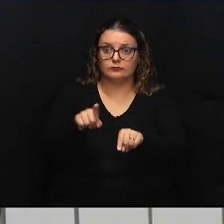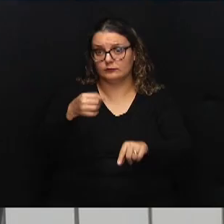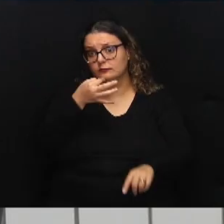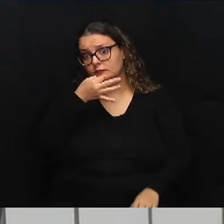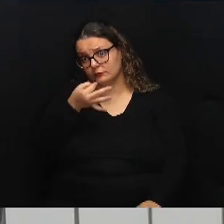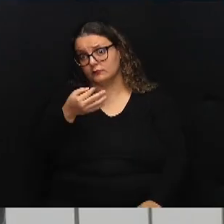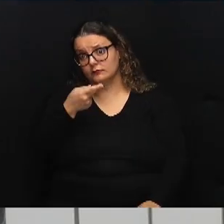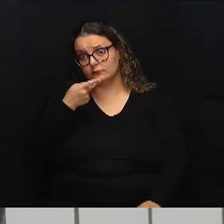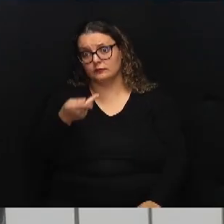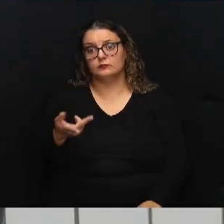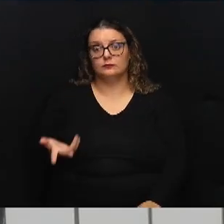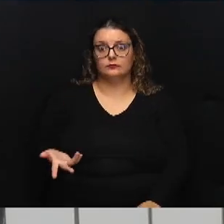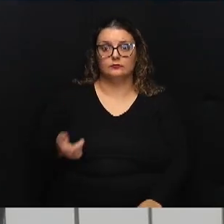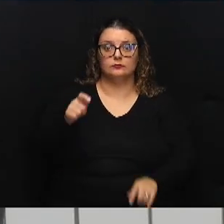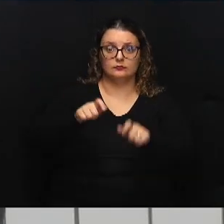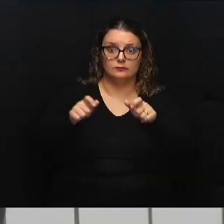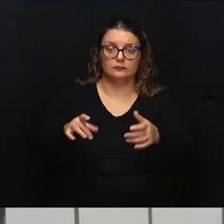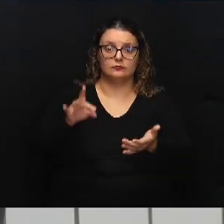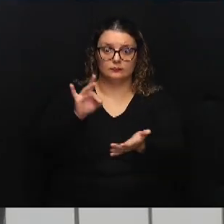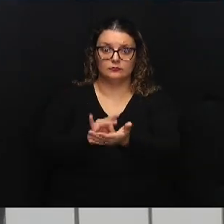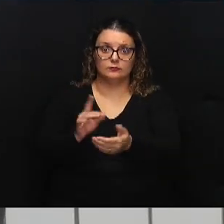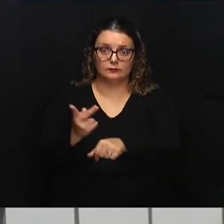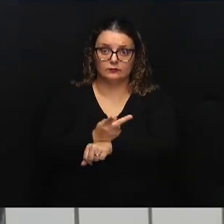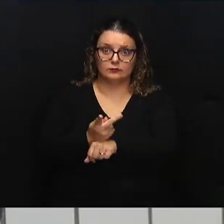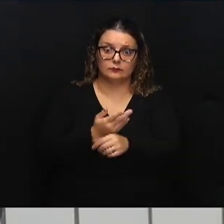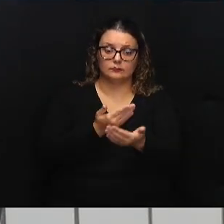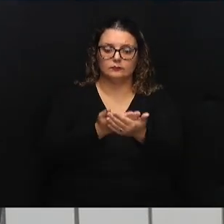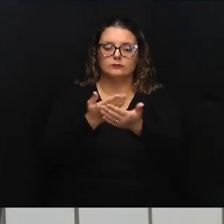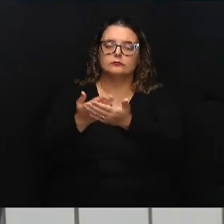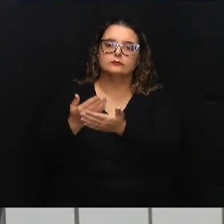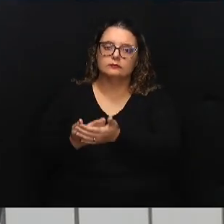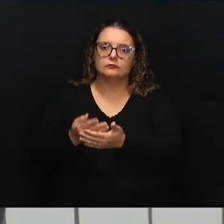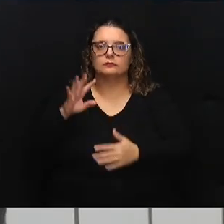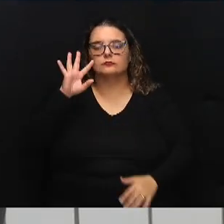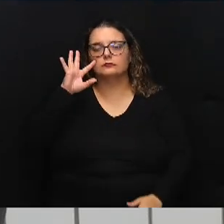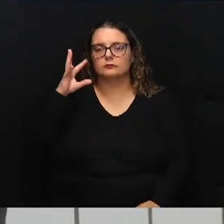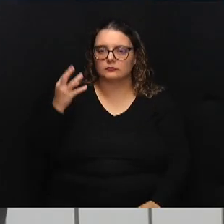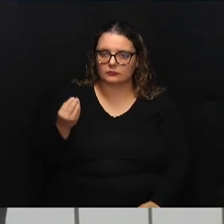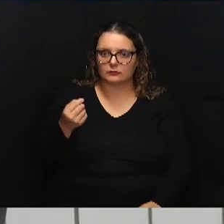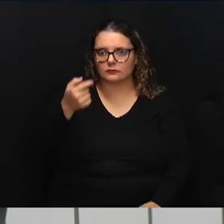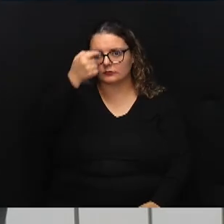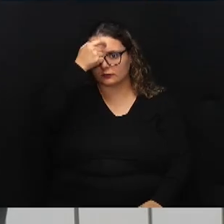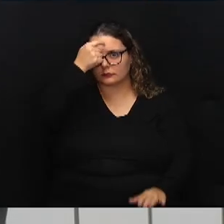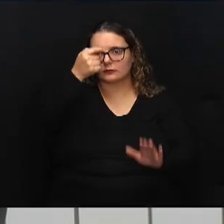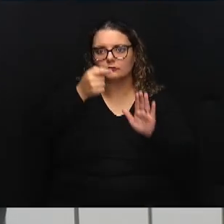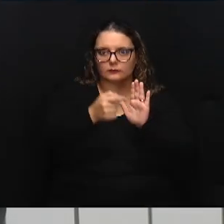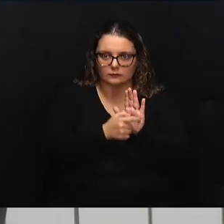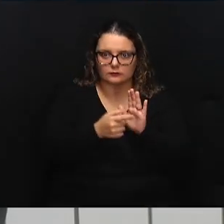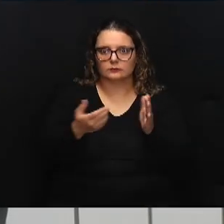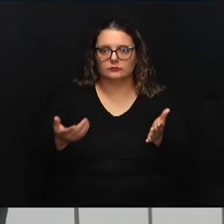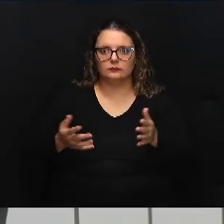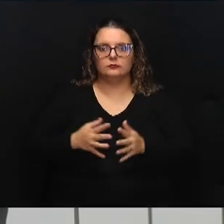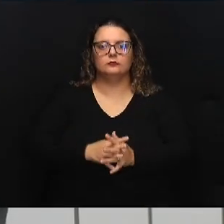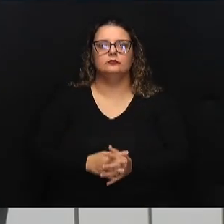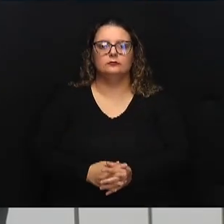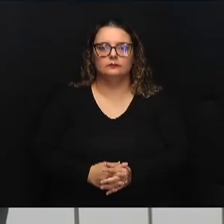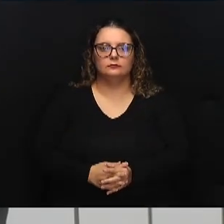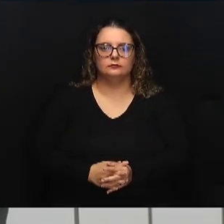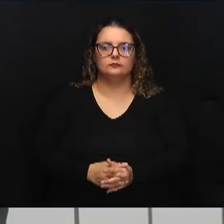dou, que as pessoas realmente procurem estudar, procurem conhecer inteligência artificial, né, porque